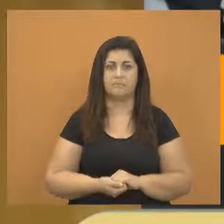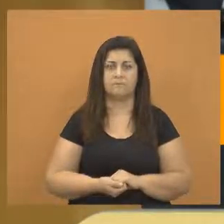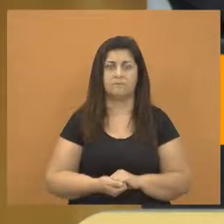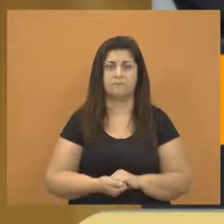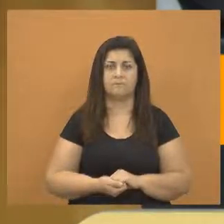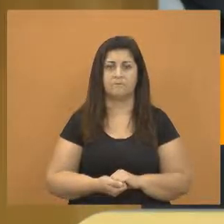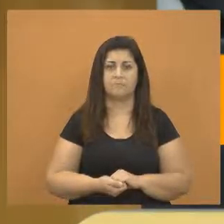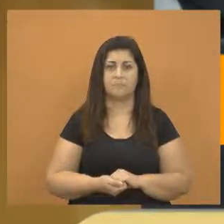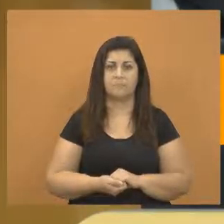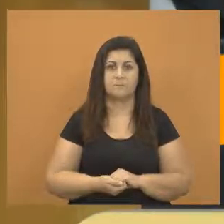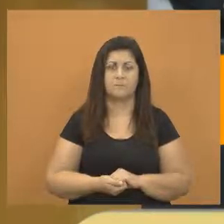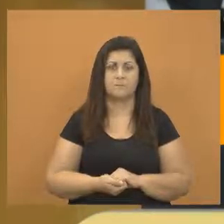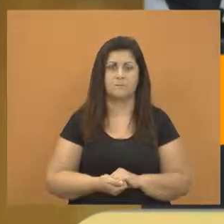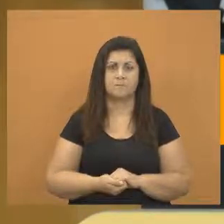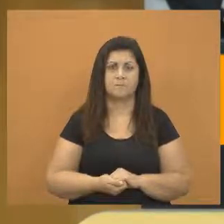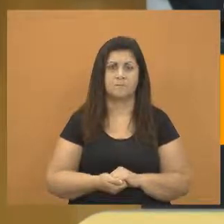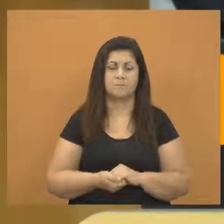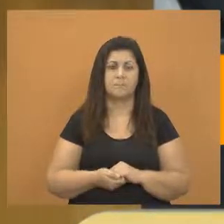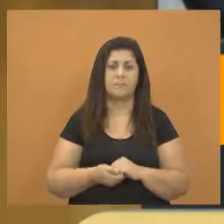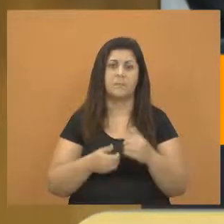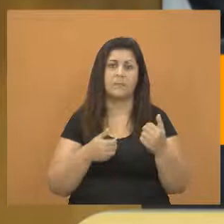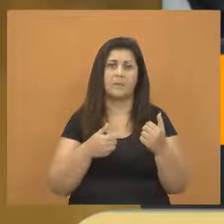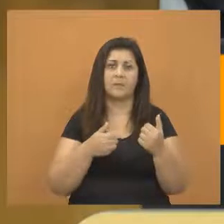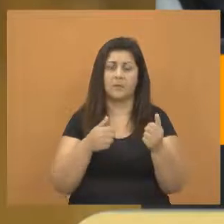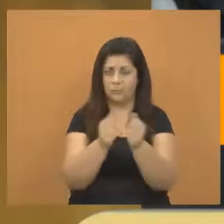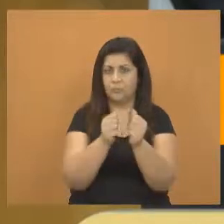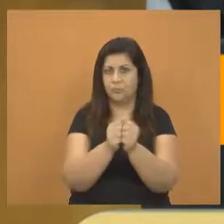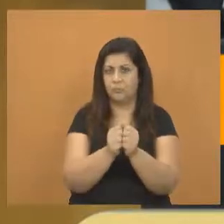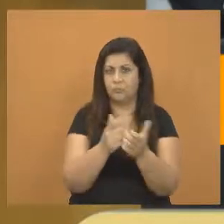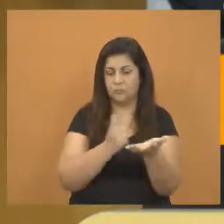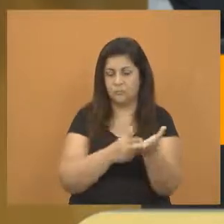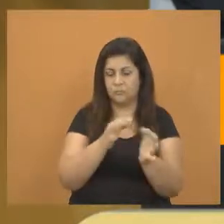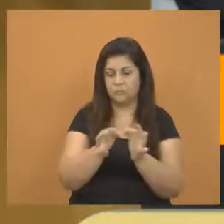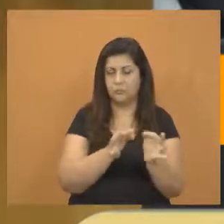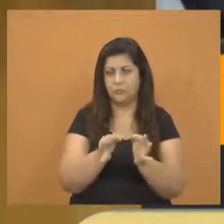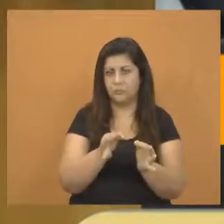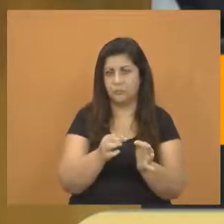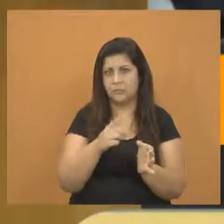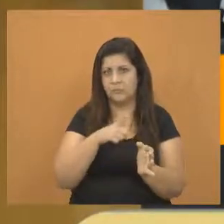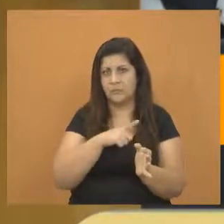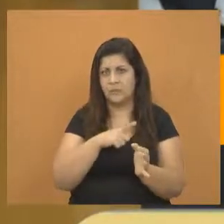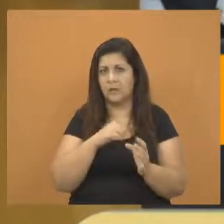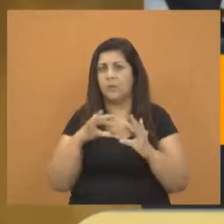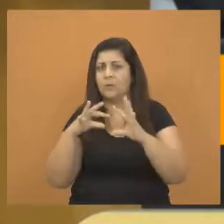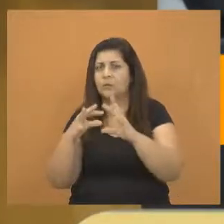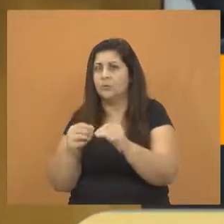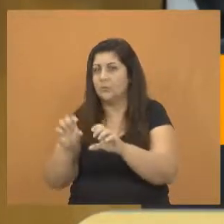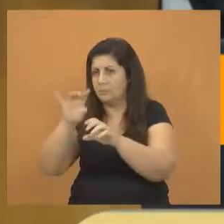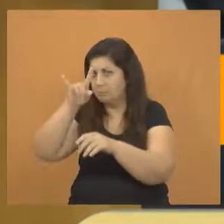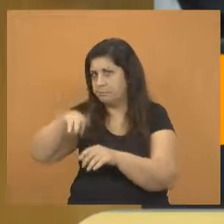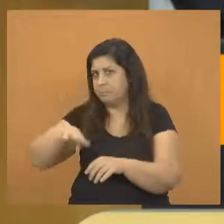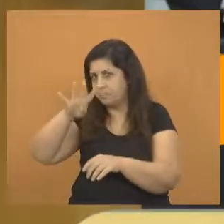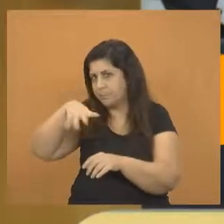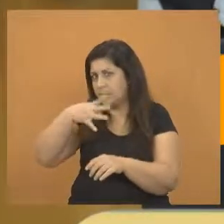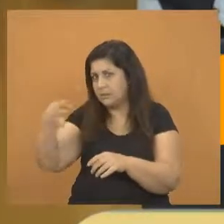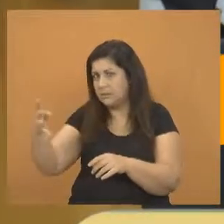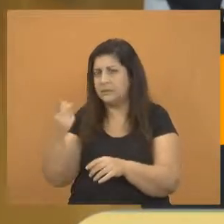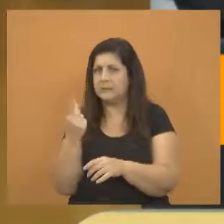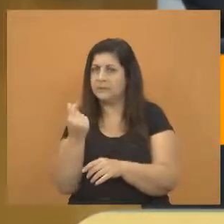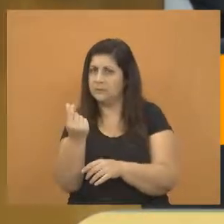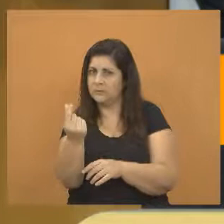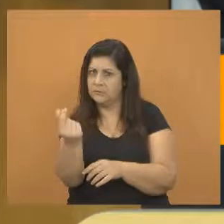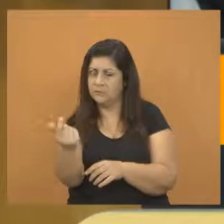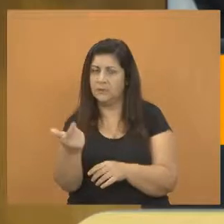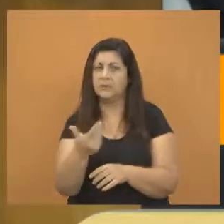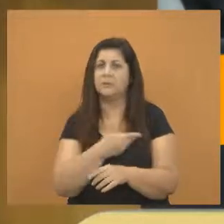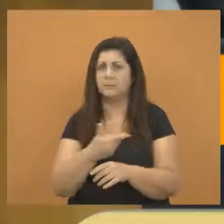Acompanha deste projeto, está anexado ao projeto, a conjuntura econômica, o planejamento do